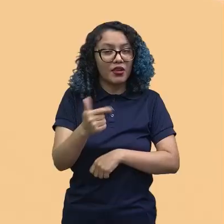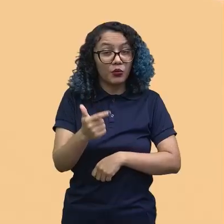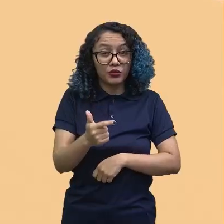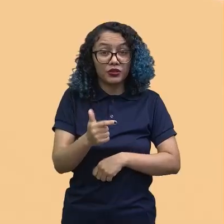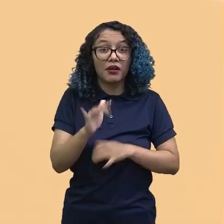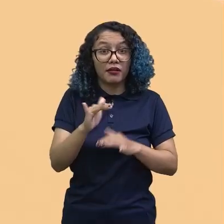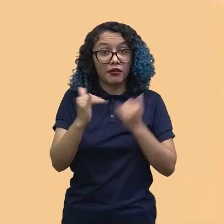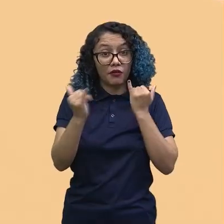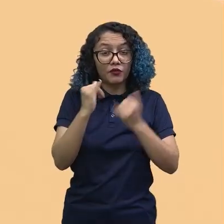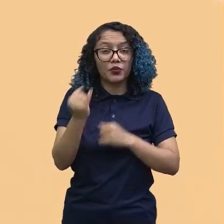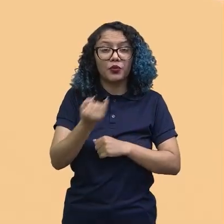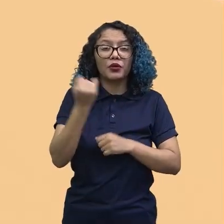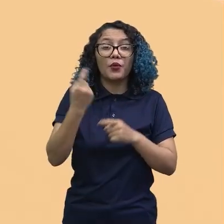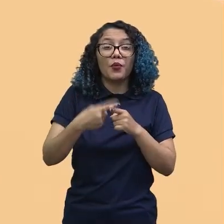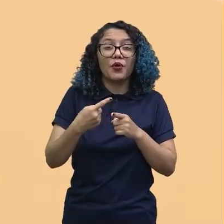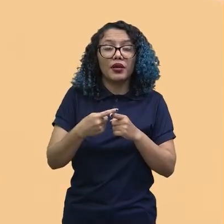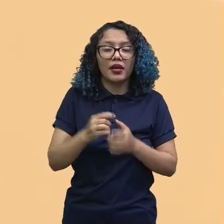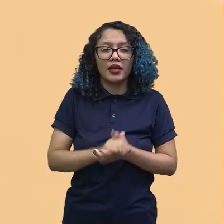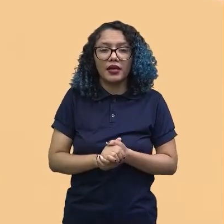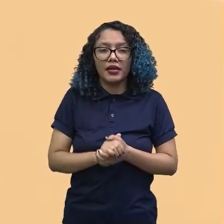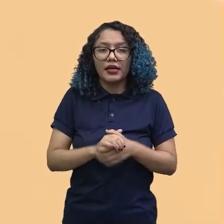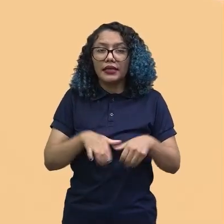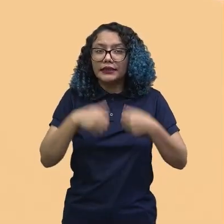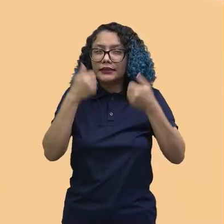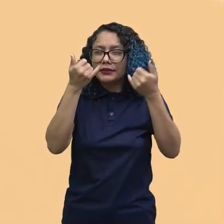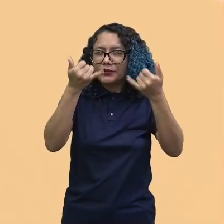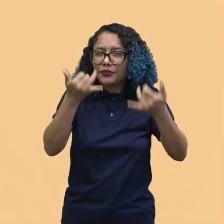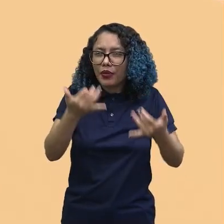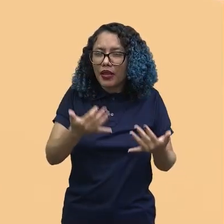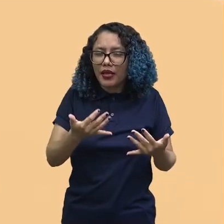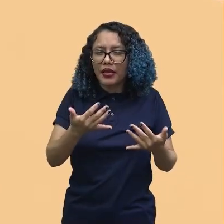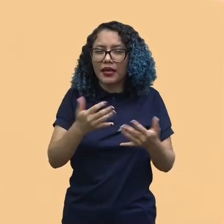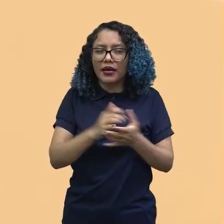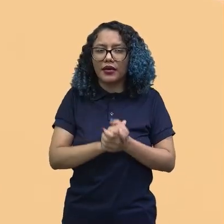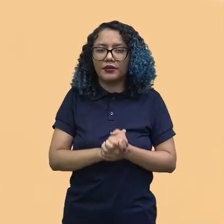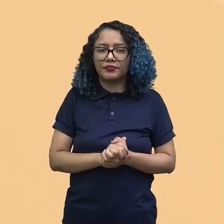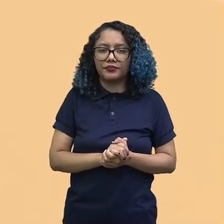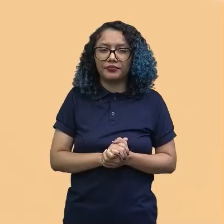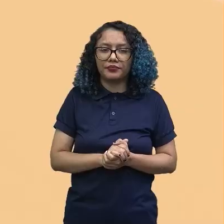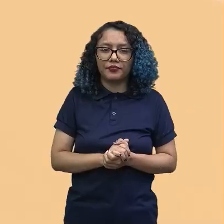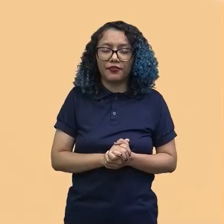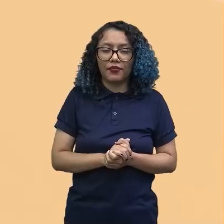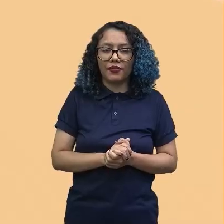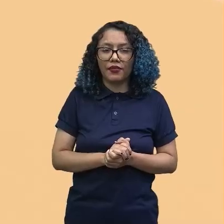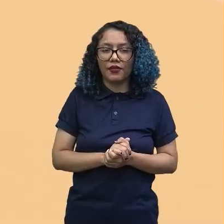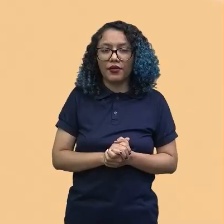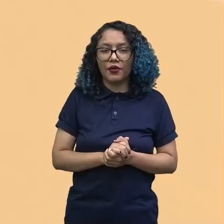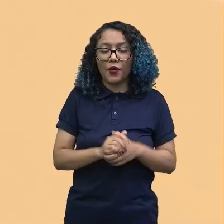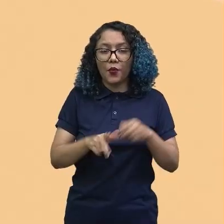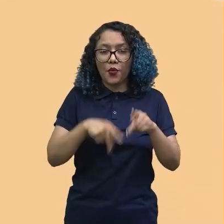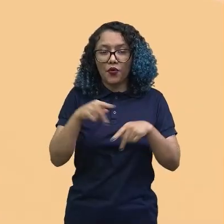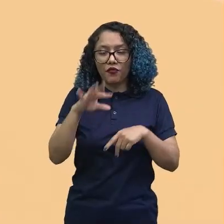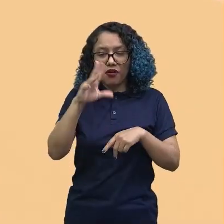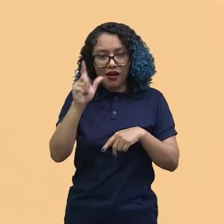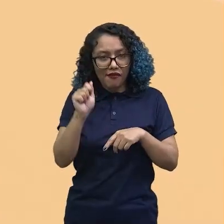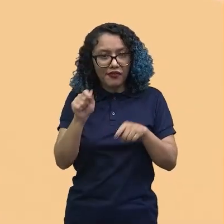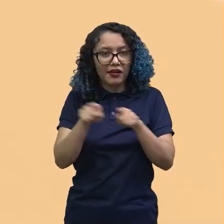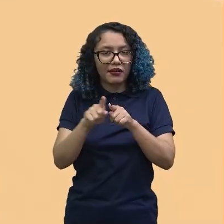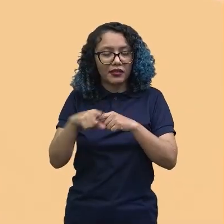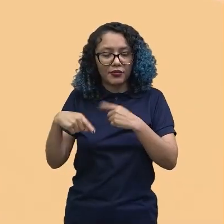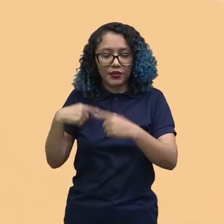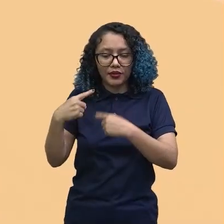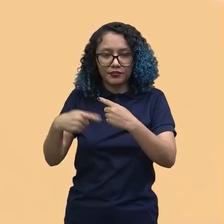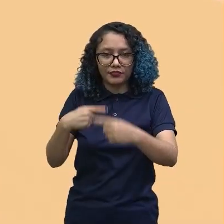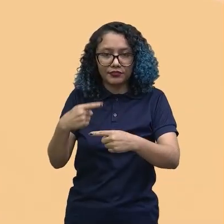isso justifica a presença das populações africanas e de seus descendentes em